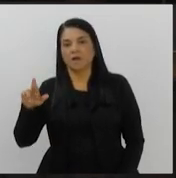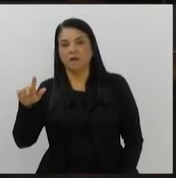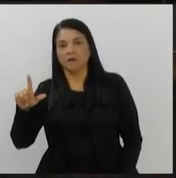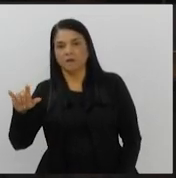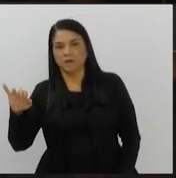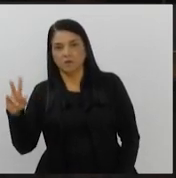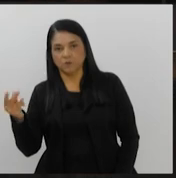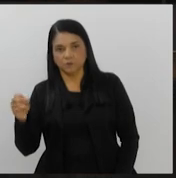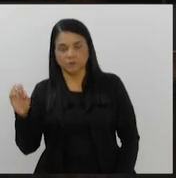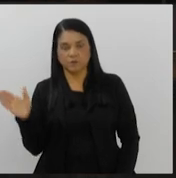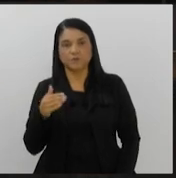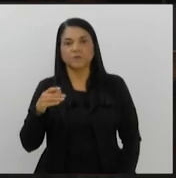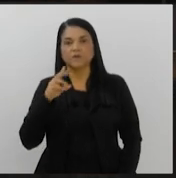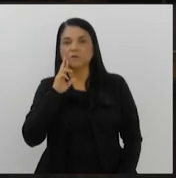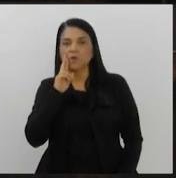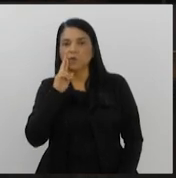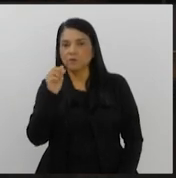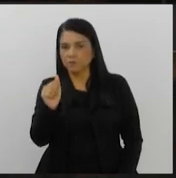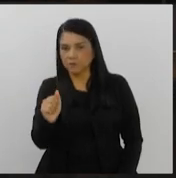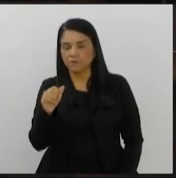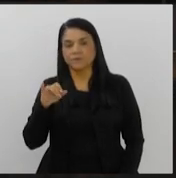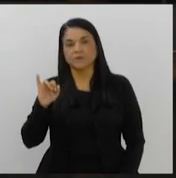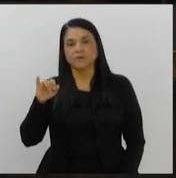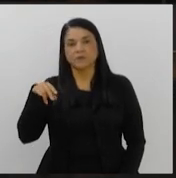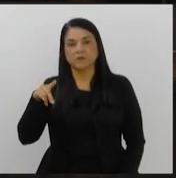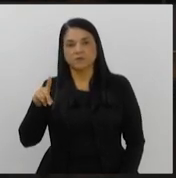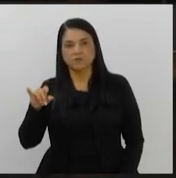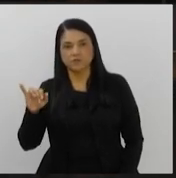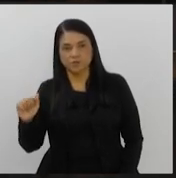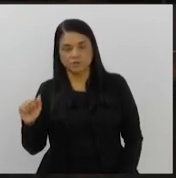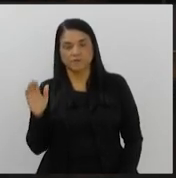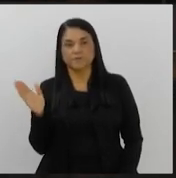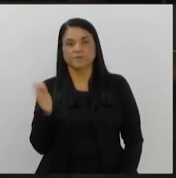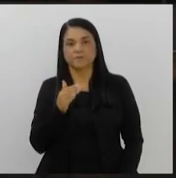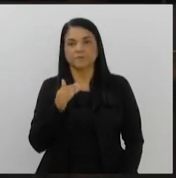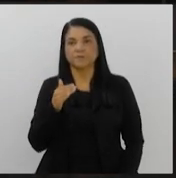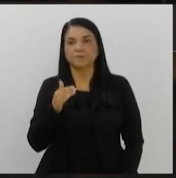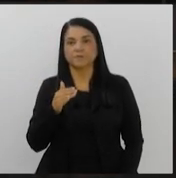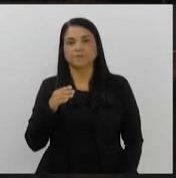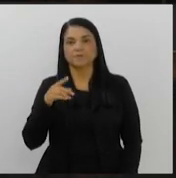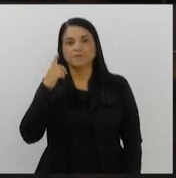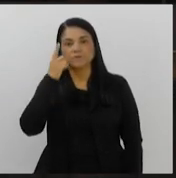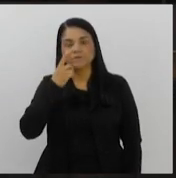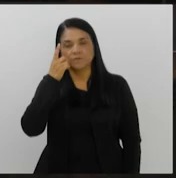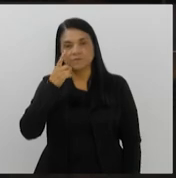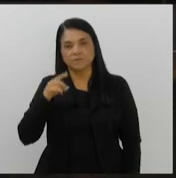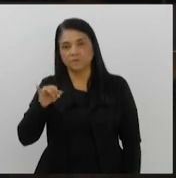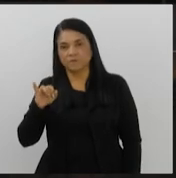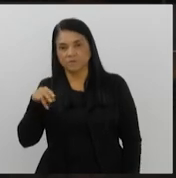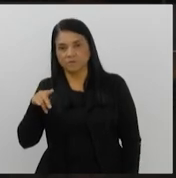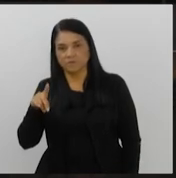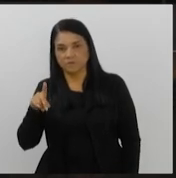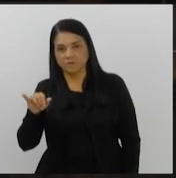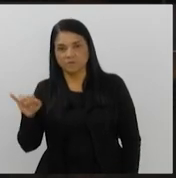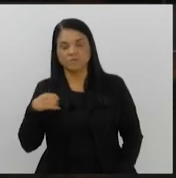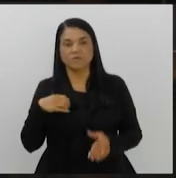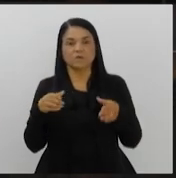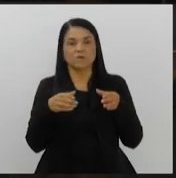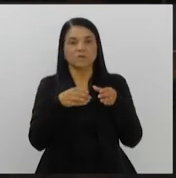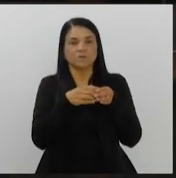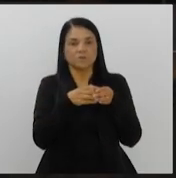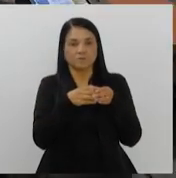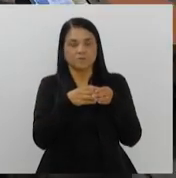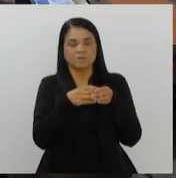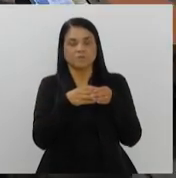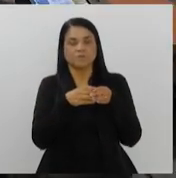deputado Rodrigo Amorim, deputada Índia Armelau. Deputada Índia Armelau, parecer pela Comissão de Segurança